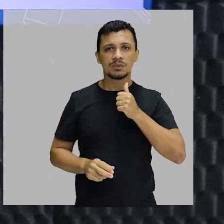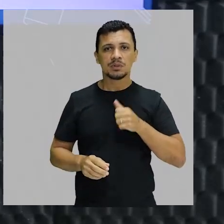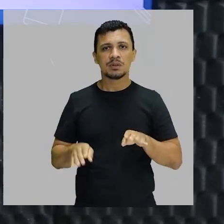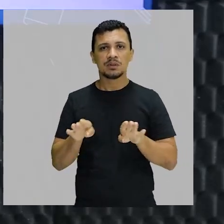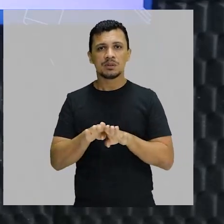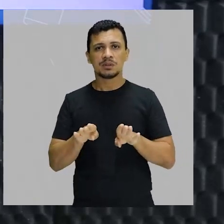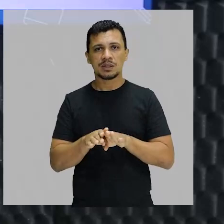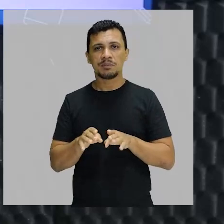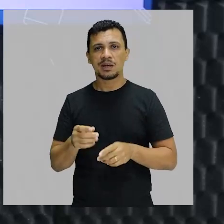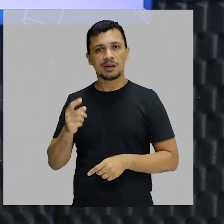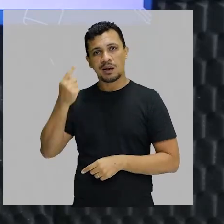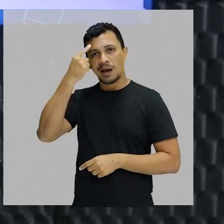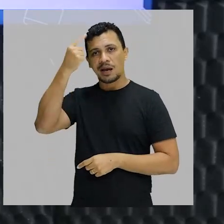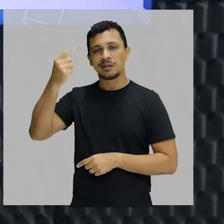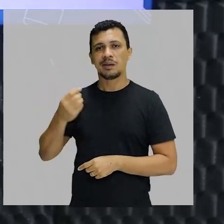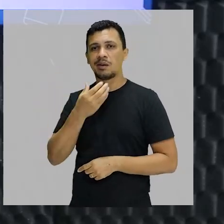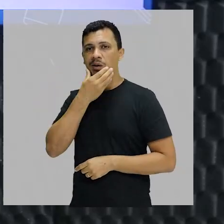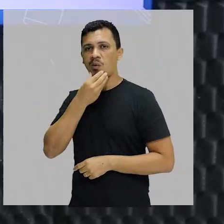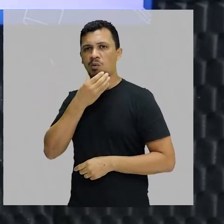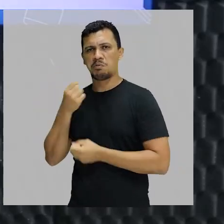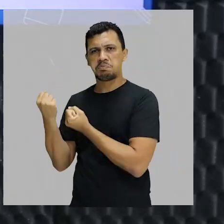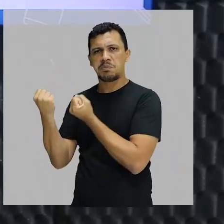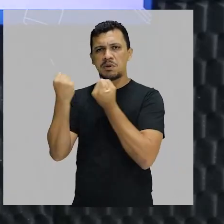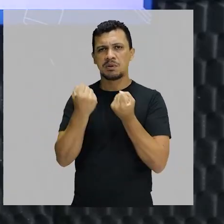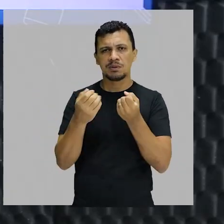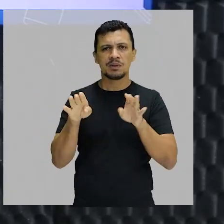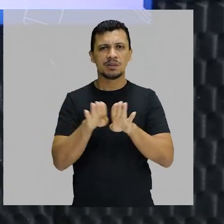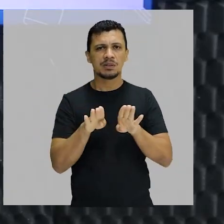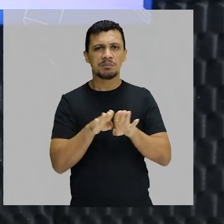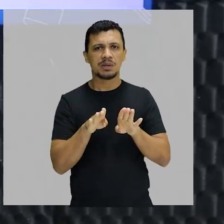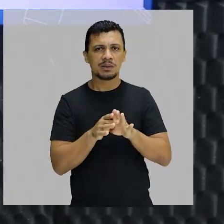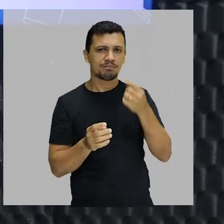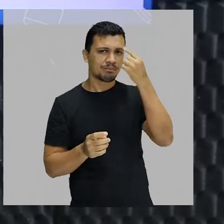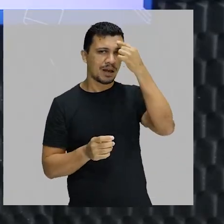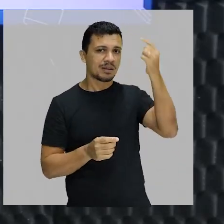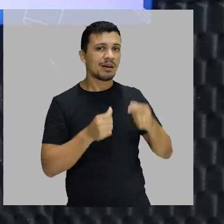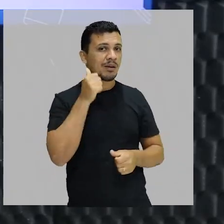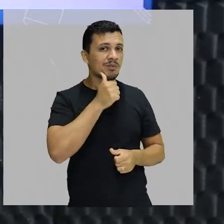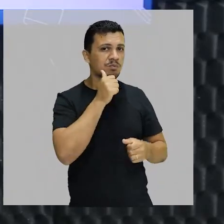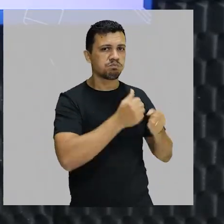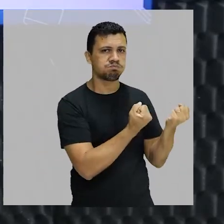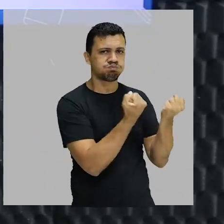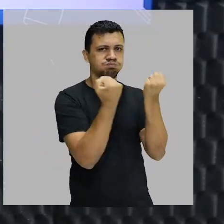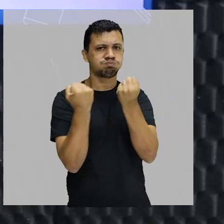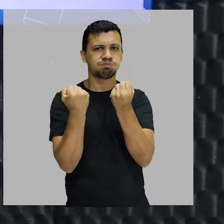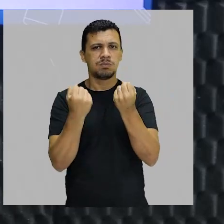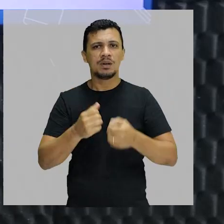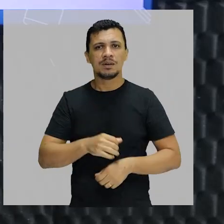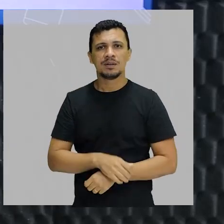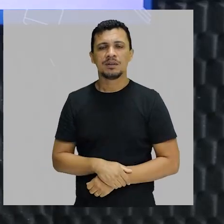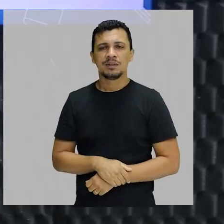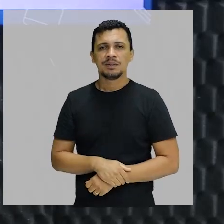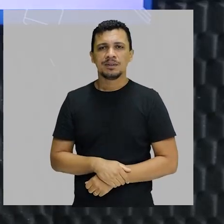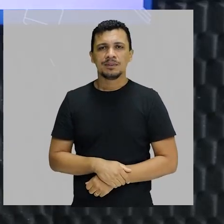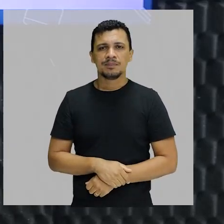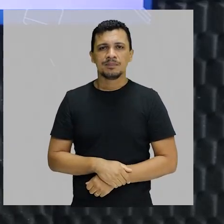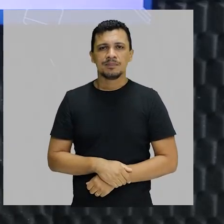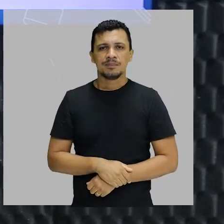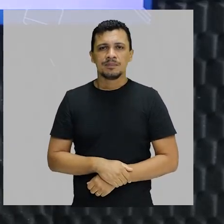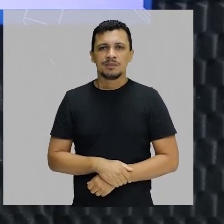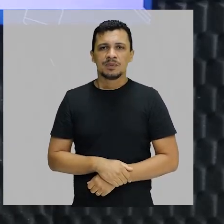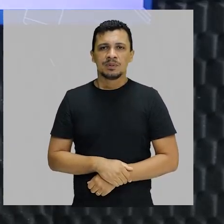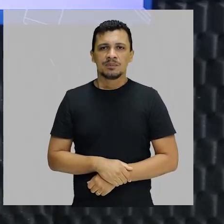do machismo, né? Aquela coisa do machismo. El hombre, no sentido geral, né? Em sentido general, el